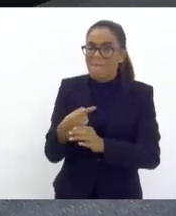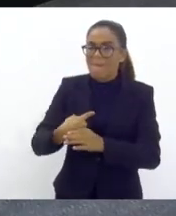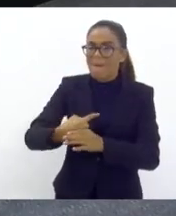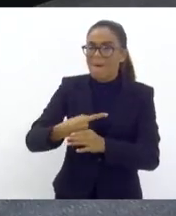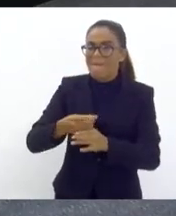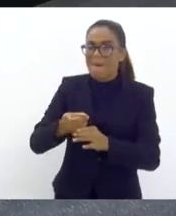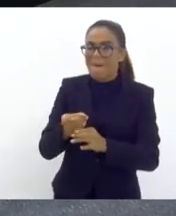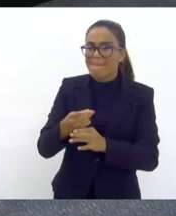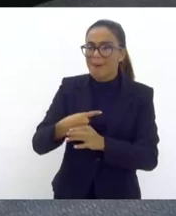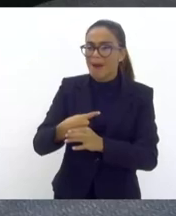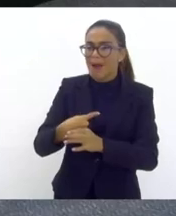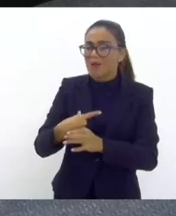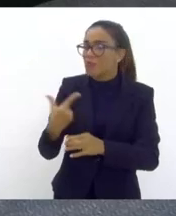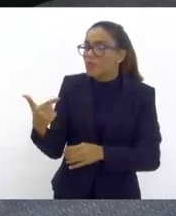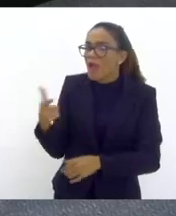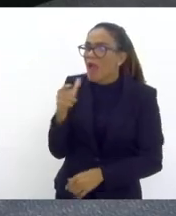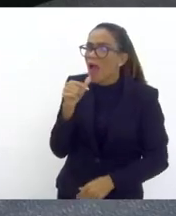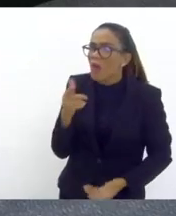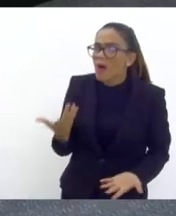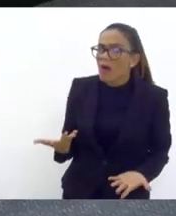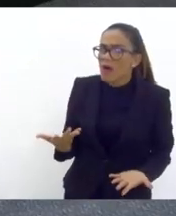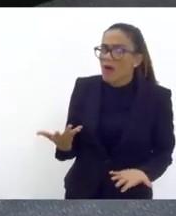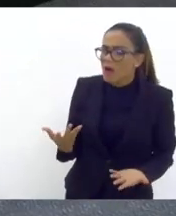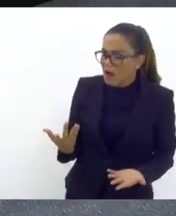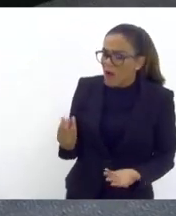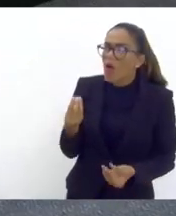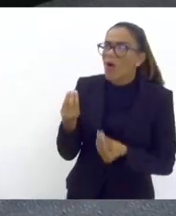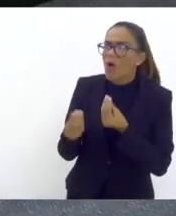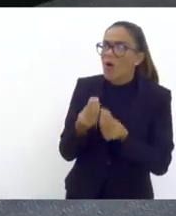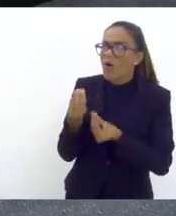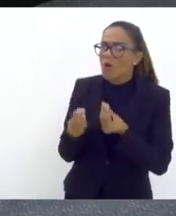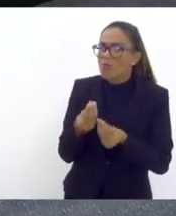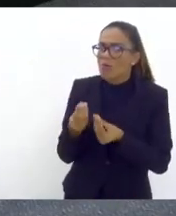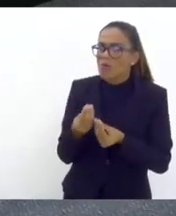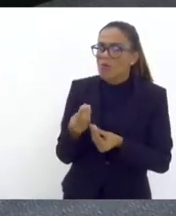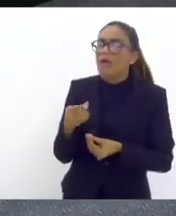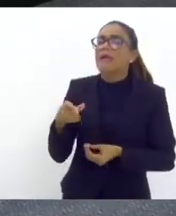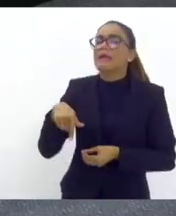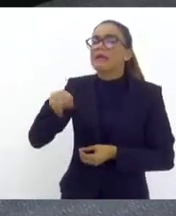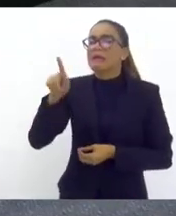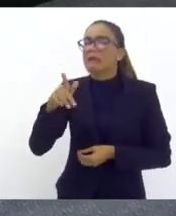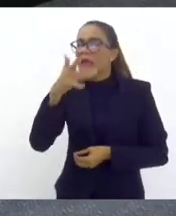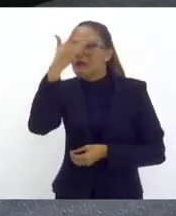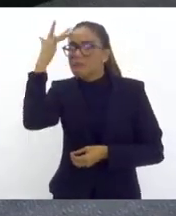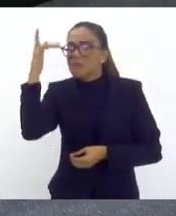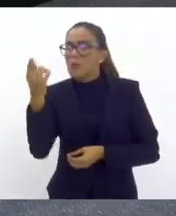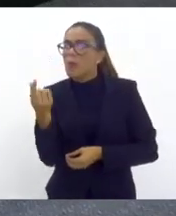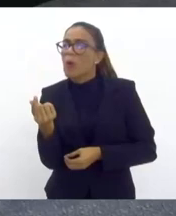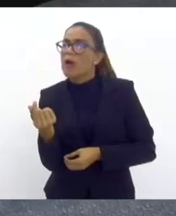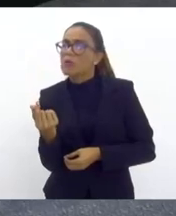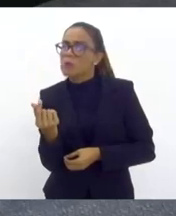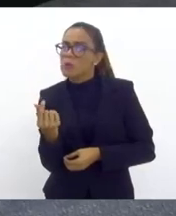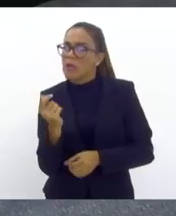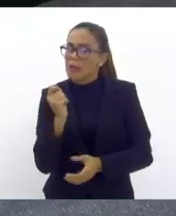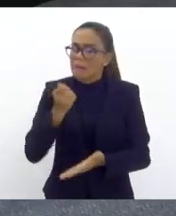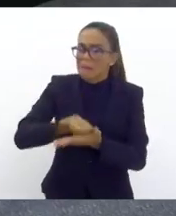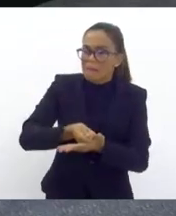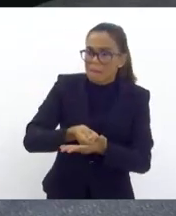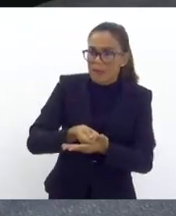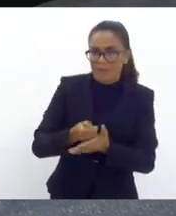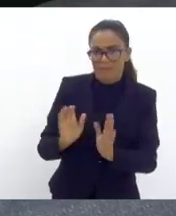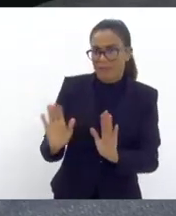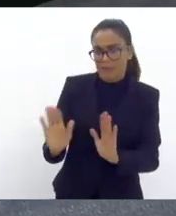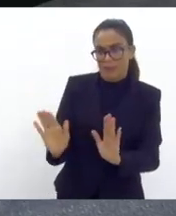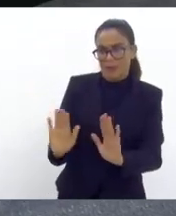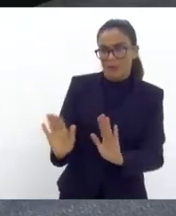para onde não tem nem água mas coloca o drop e hoje quando perguntou quem é que coloca qual é o custo de hidrômetro aí perdão o custo não é